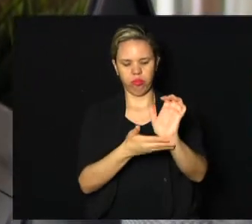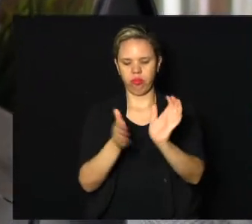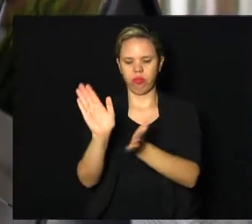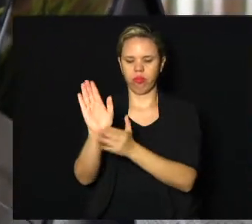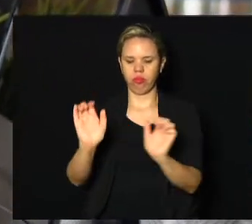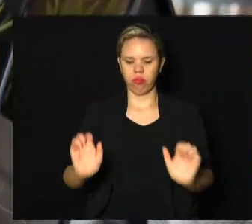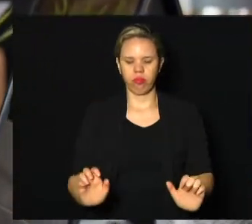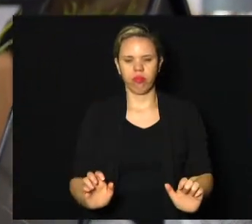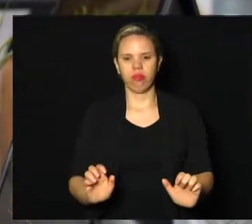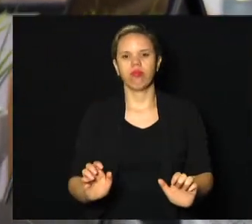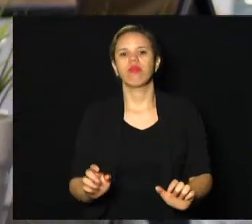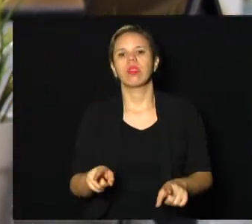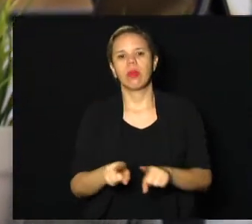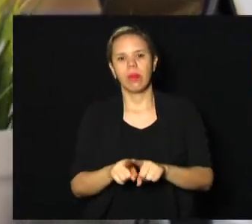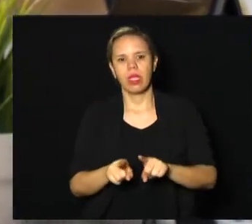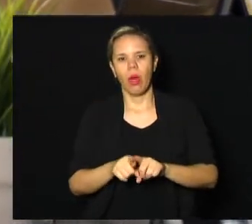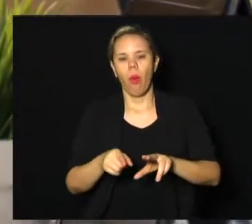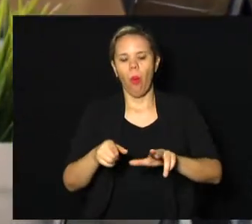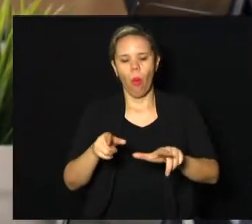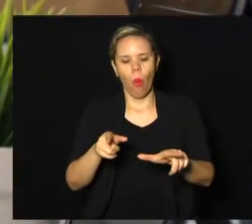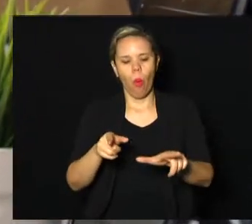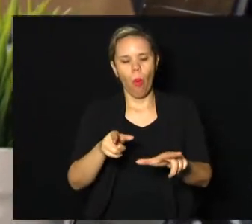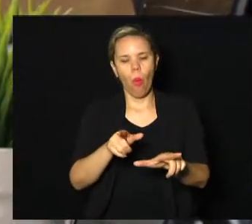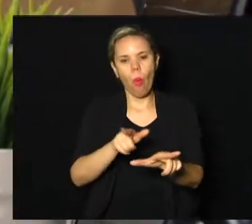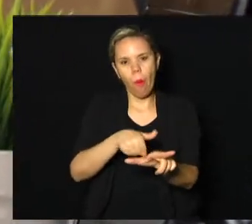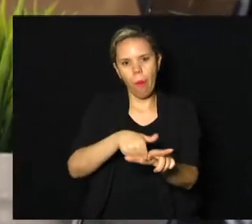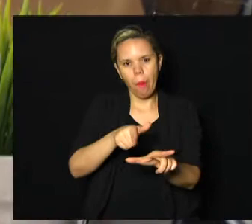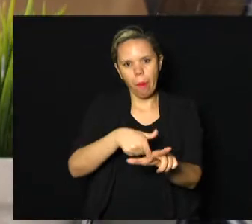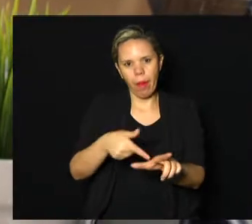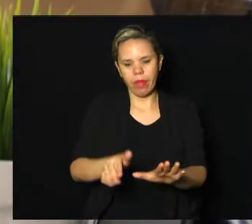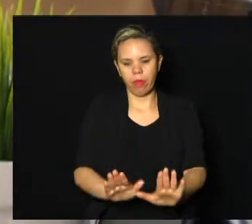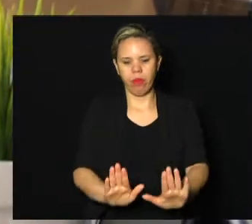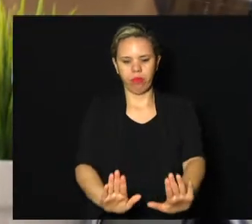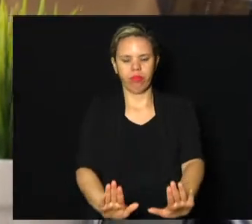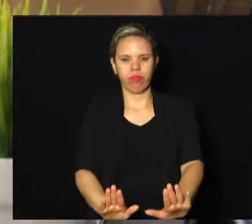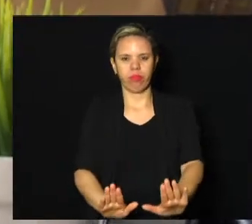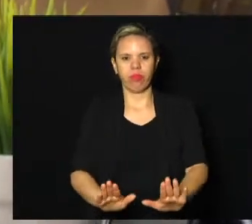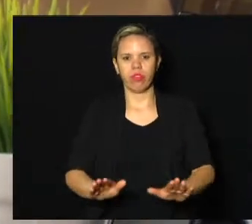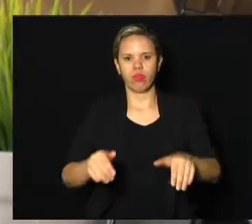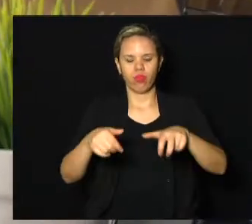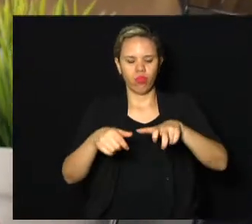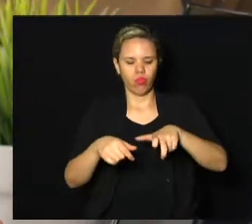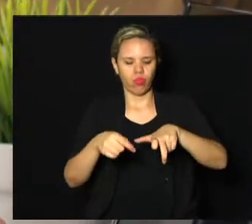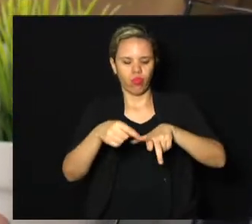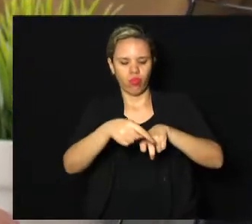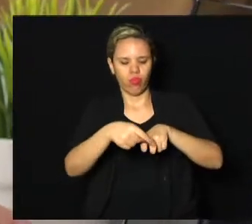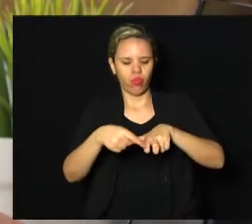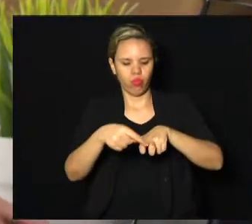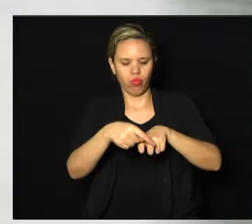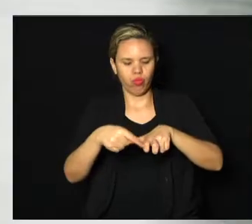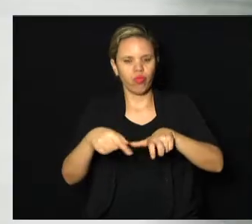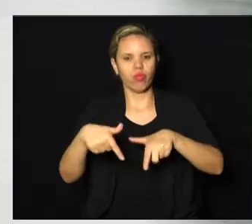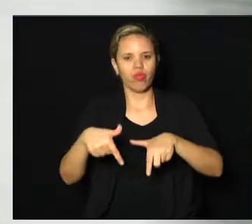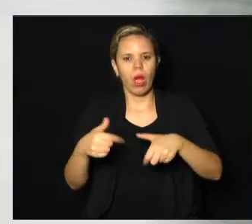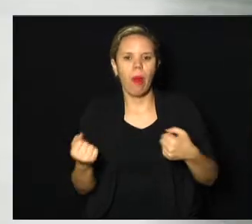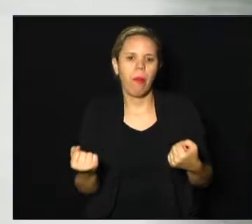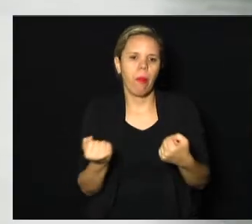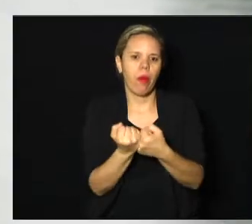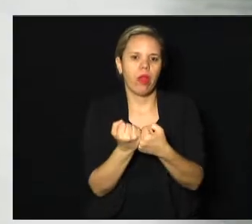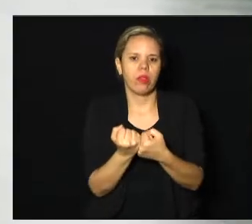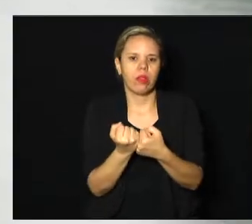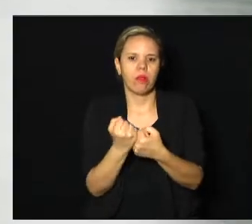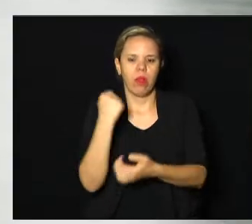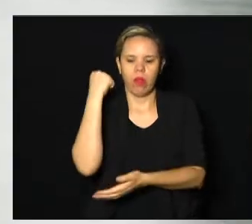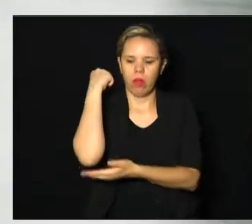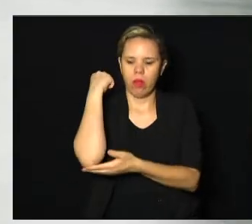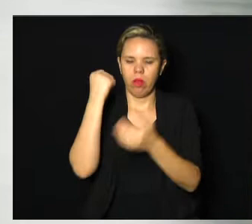mesa, suporte de pé. A gente precisa ter o joelho trabalhando em 90 graus com o pé apoiado, precisa ter o cotovelo trabalhando em 90 graus